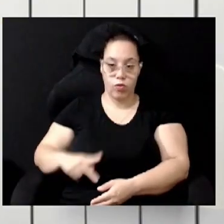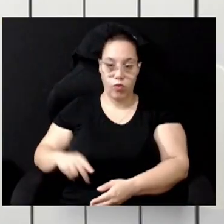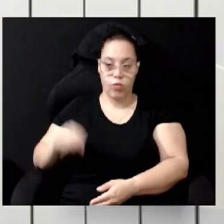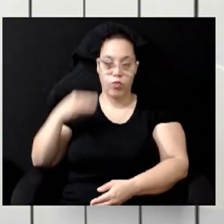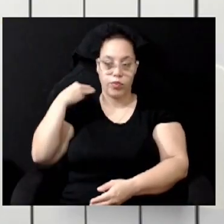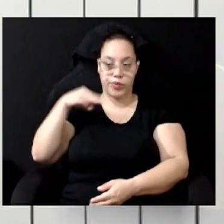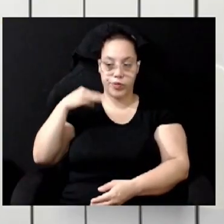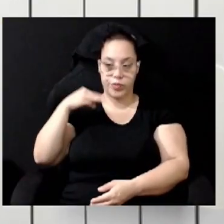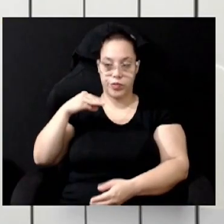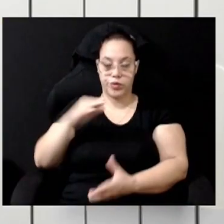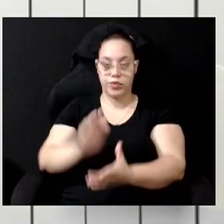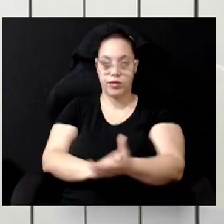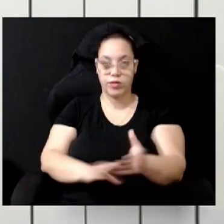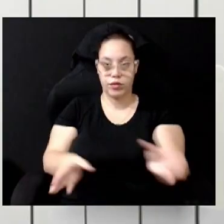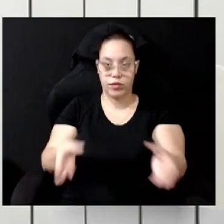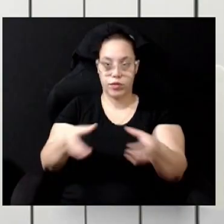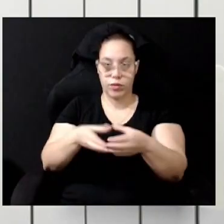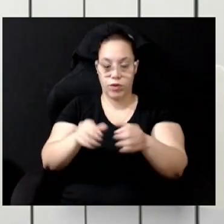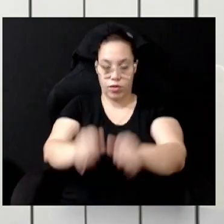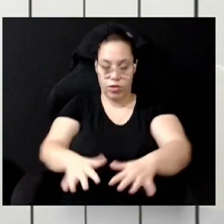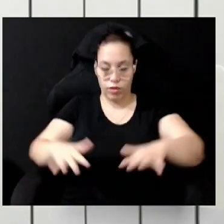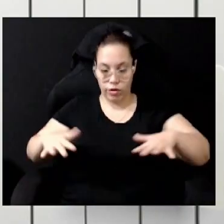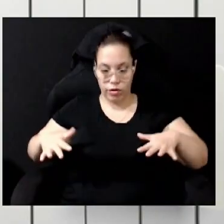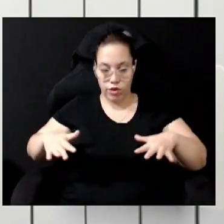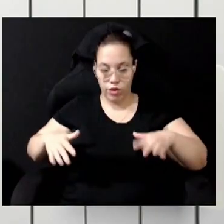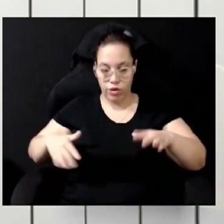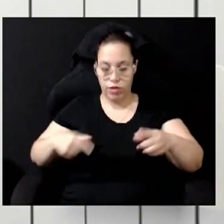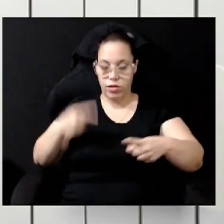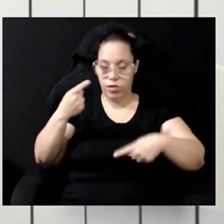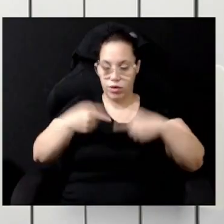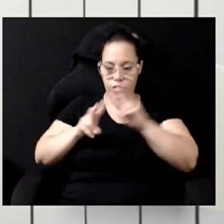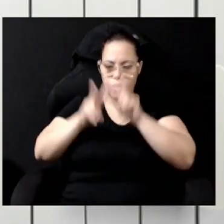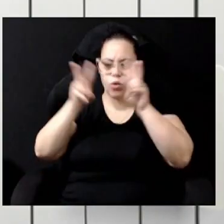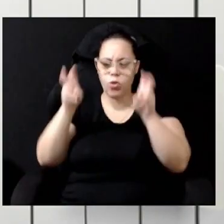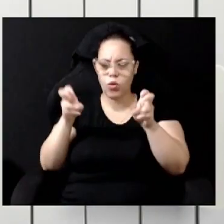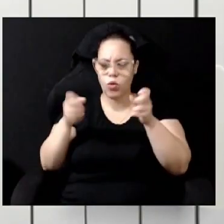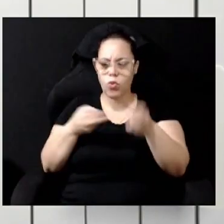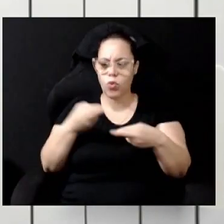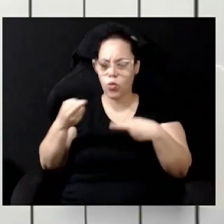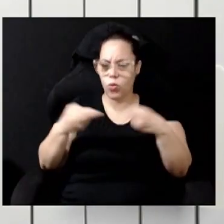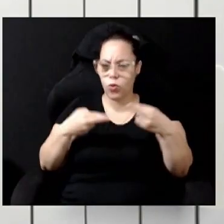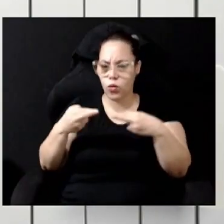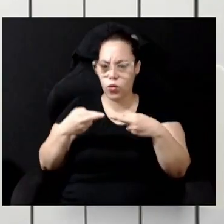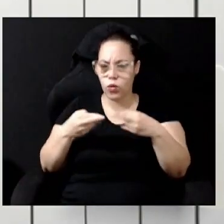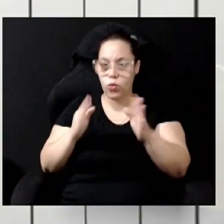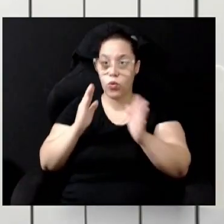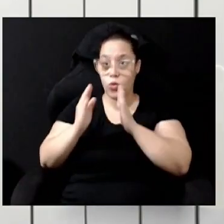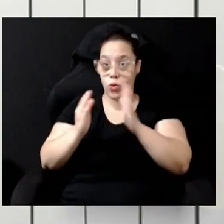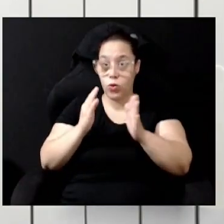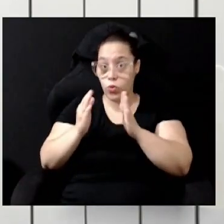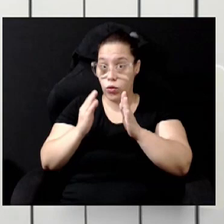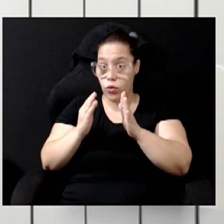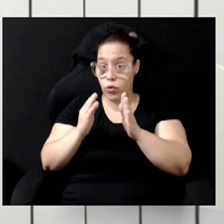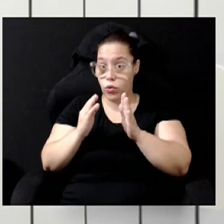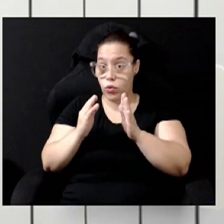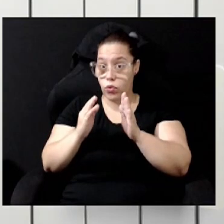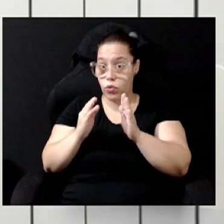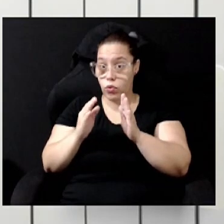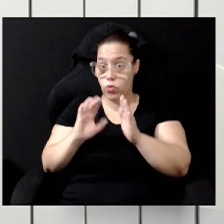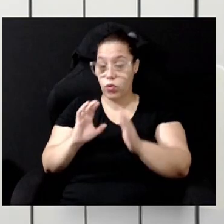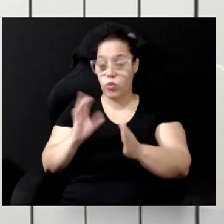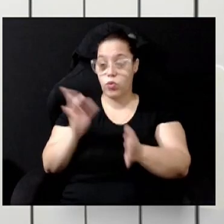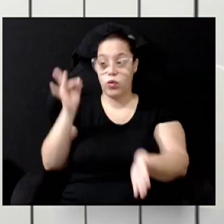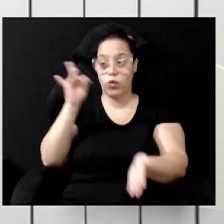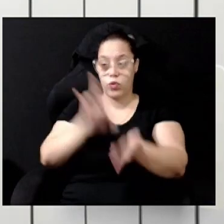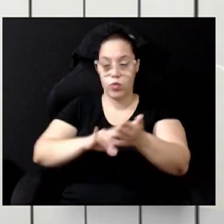se reuniu no plenário e abordou um tema relacionado ao período, que são as realidades das mulheres